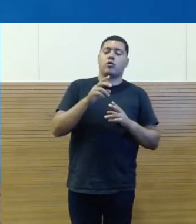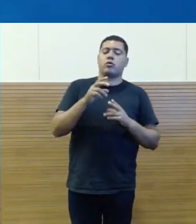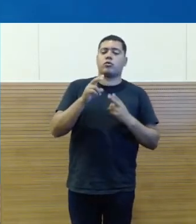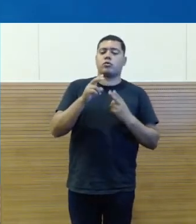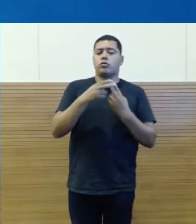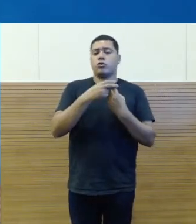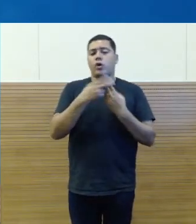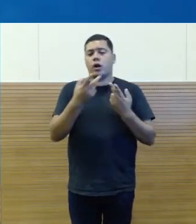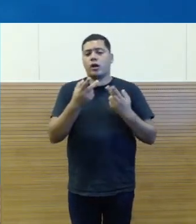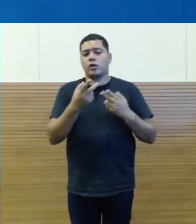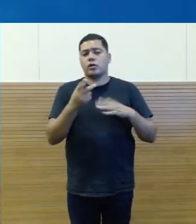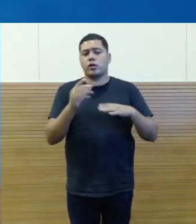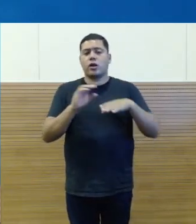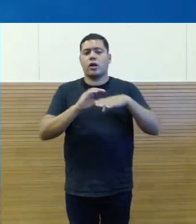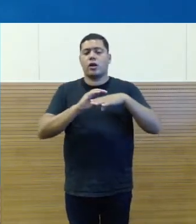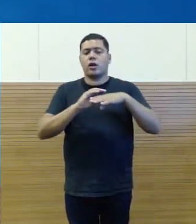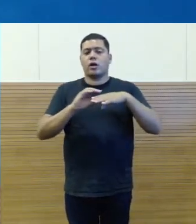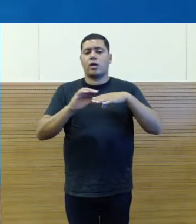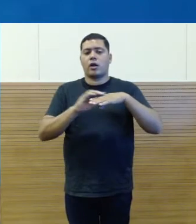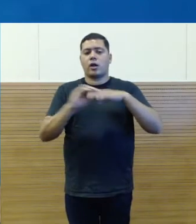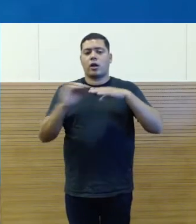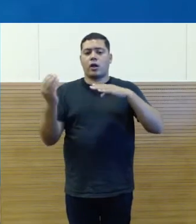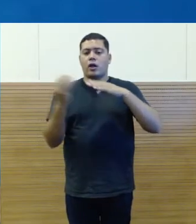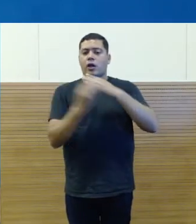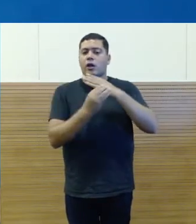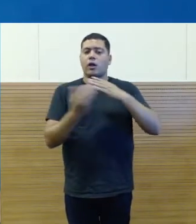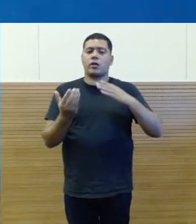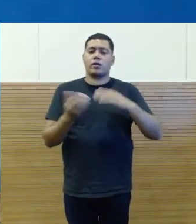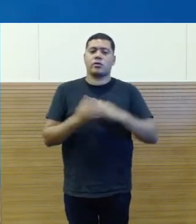Guiana, mais uma vez Suíça,